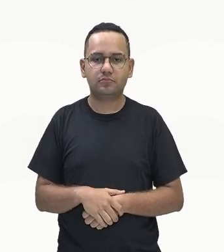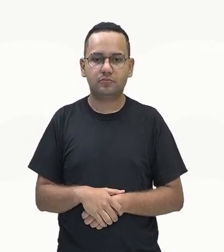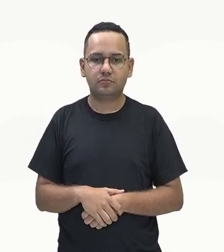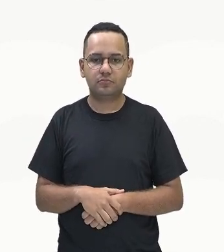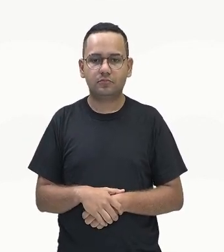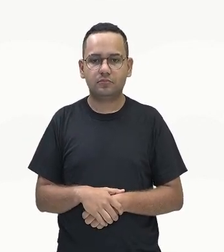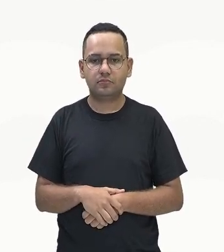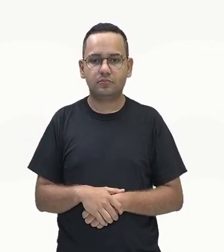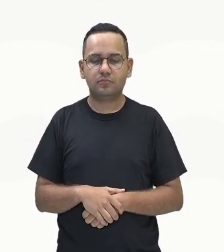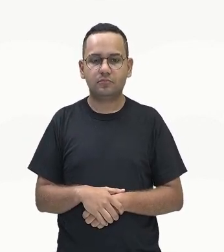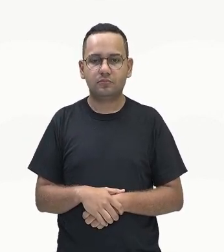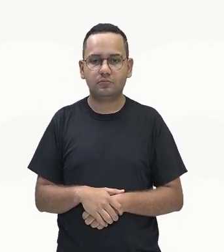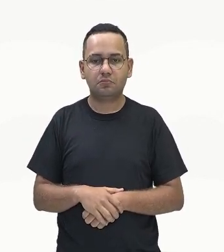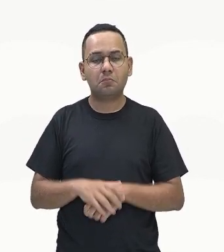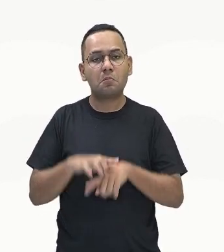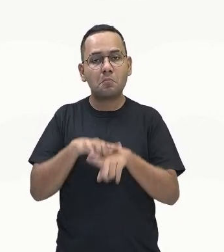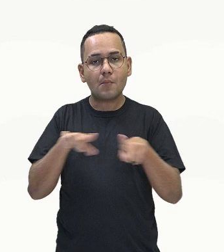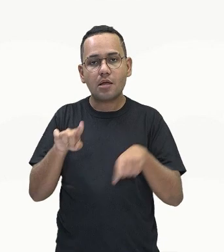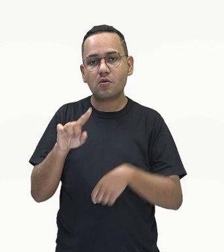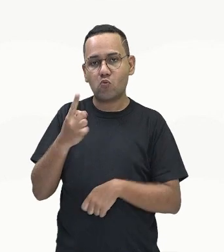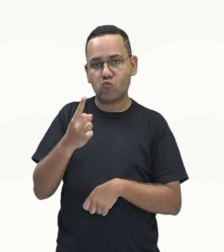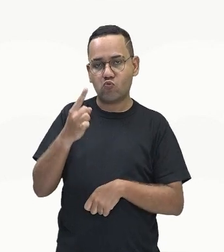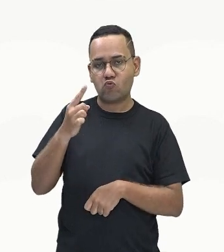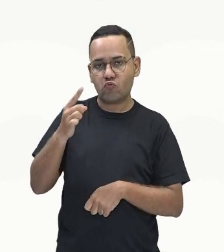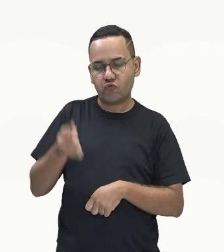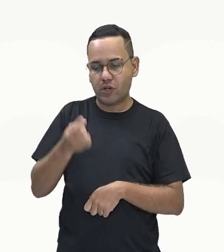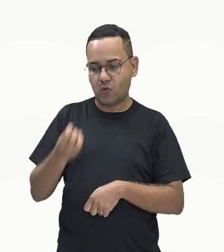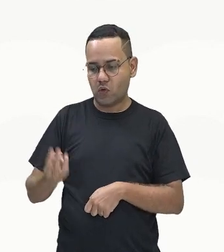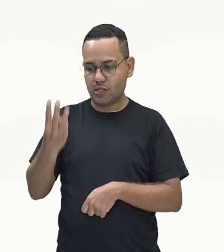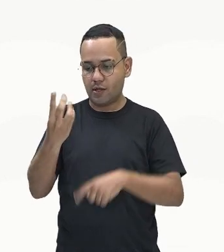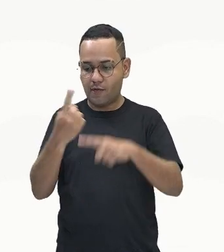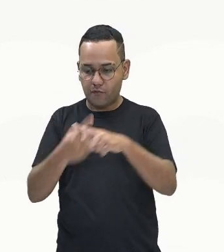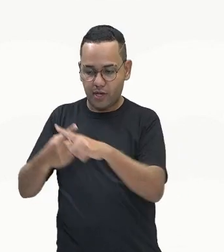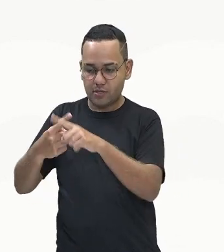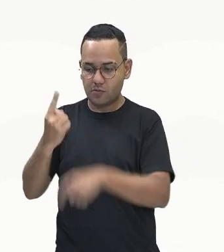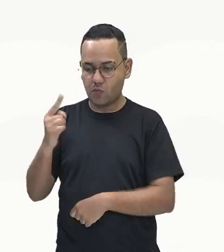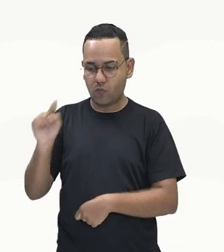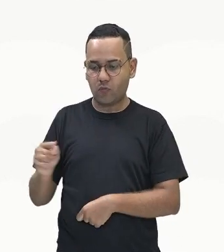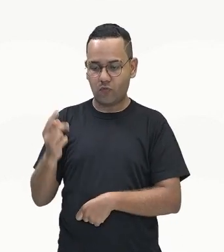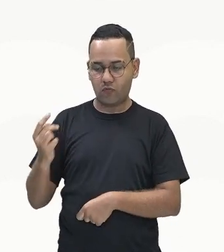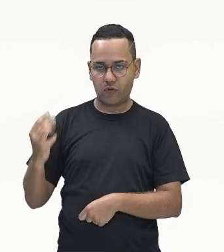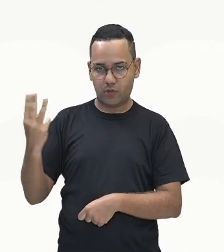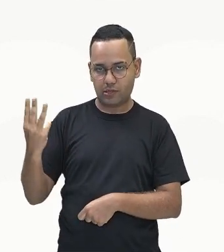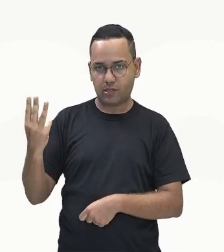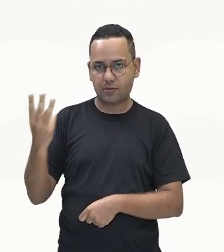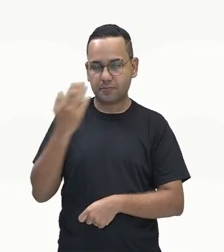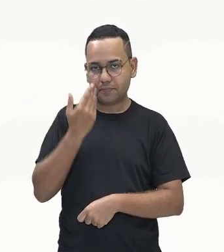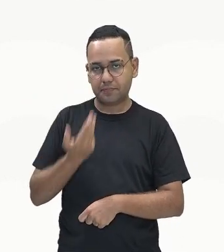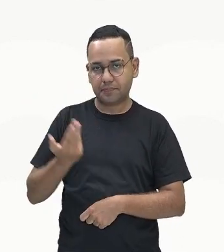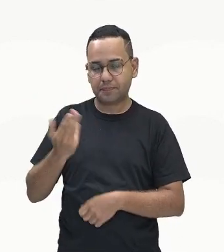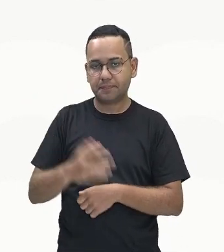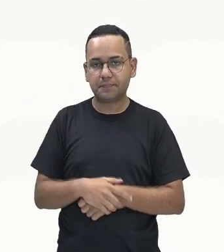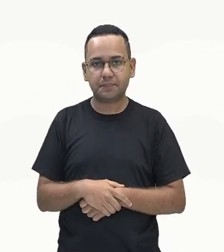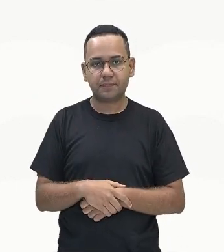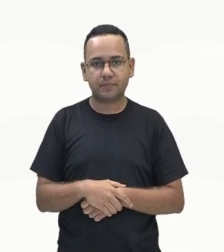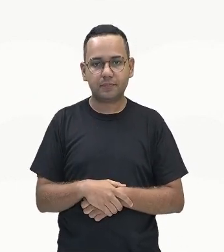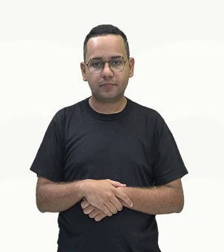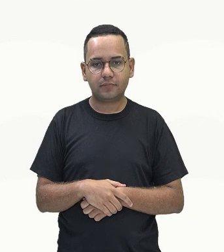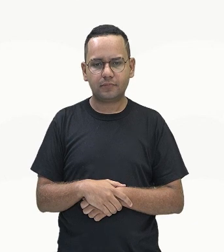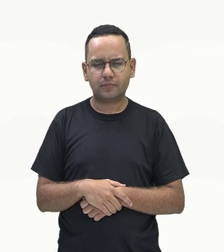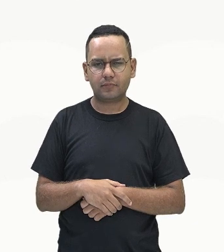o quadrado de 1,3, que nada mais é do que 1,3 vezes 1,3,